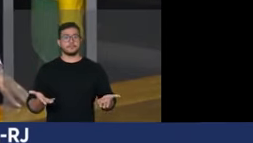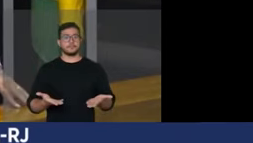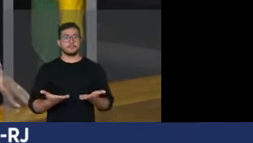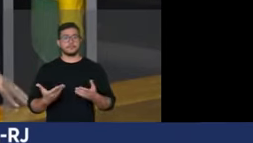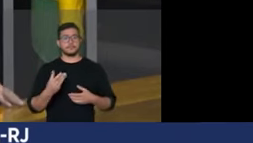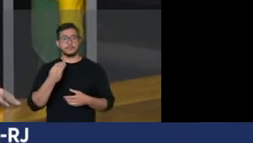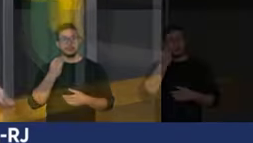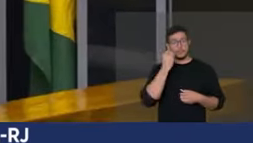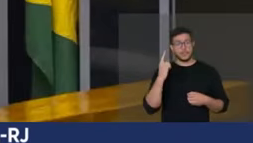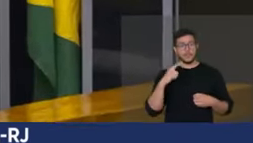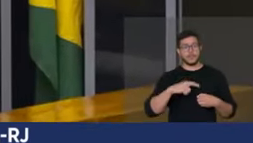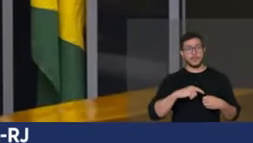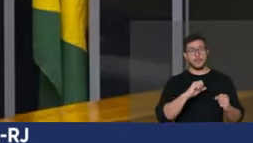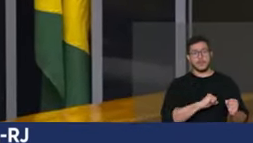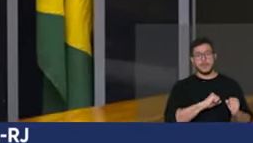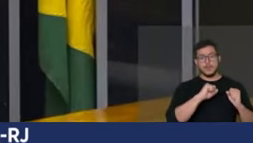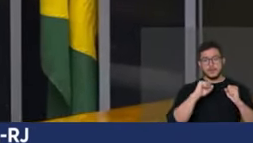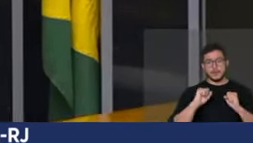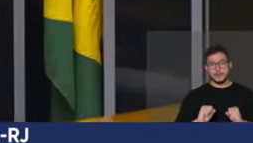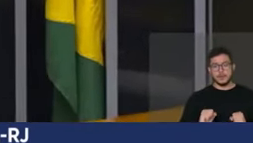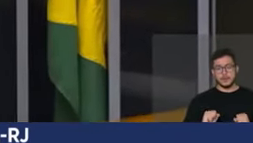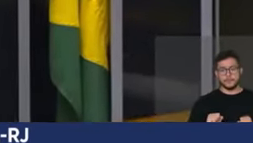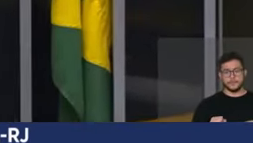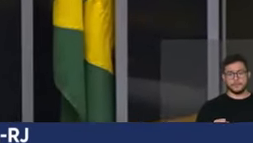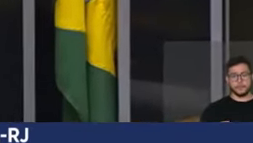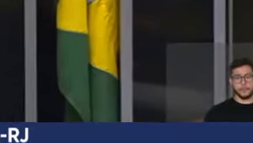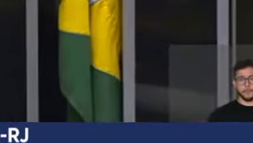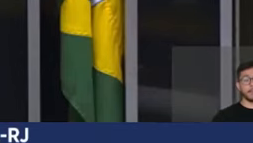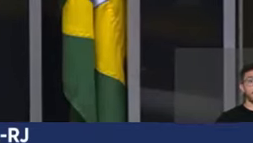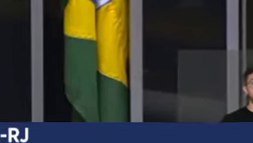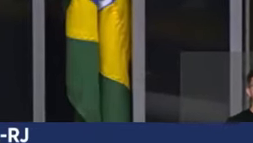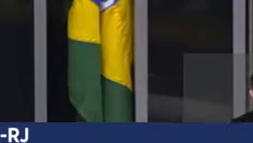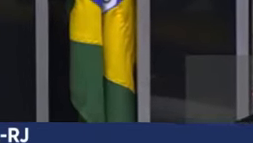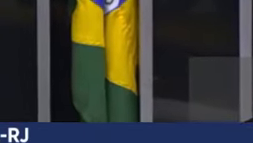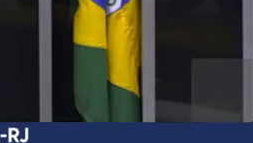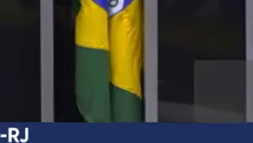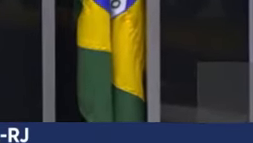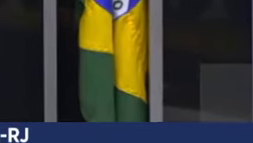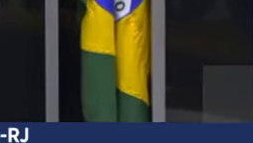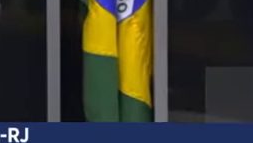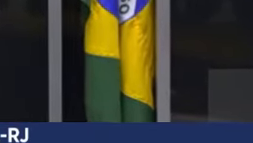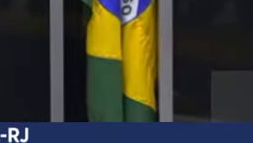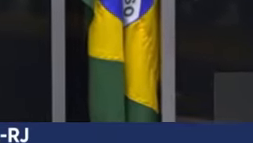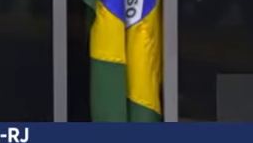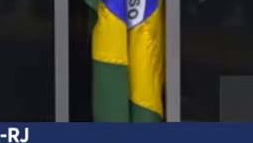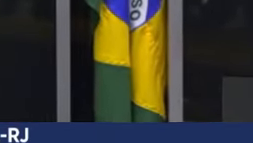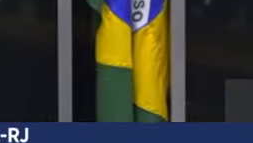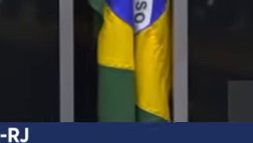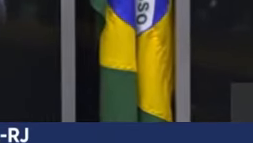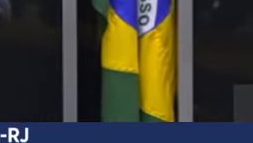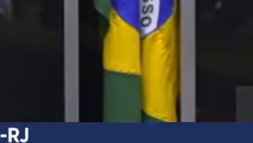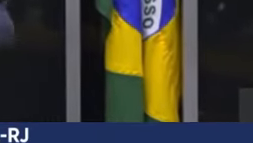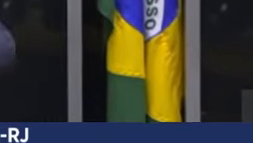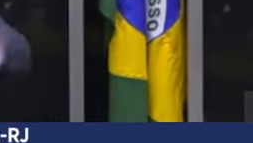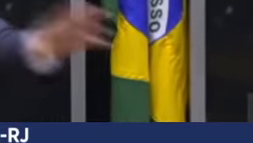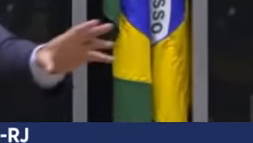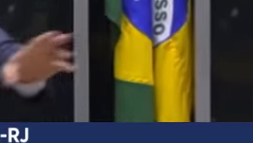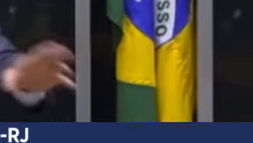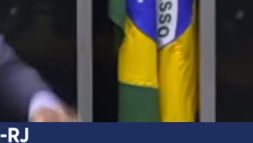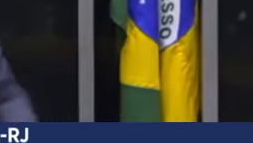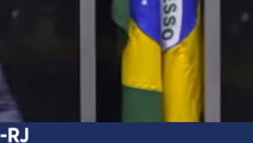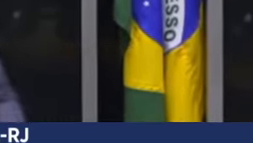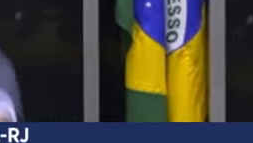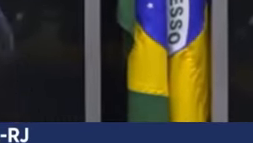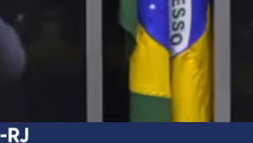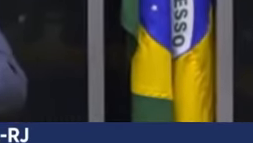novamente voltar ao poder. Então, esse ano, meu amigo, não existe terceira via, não existe nenhum tipo de